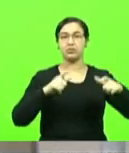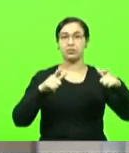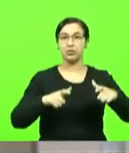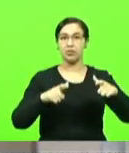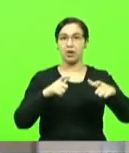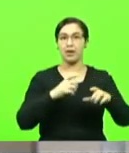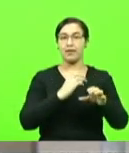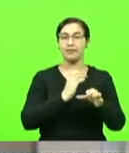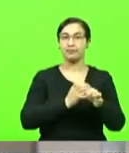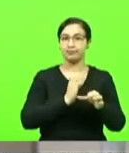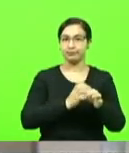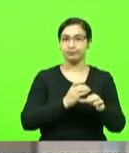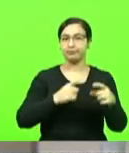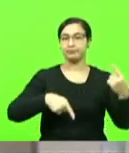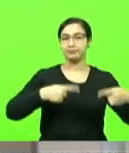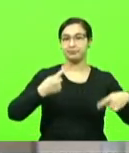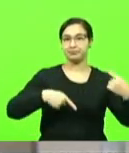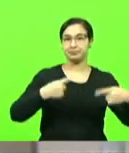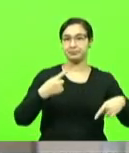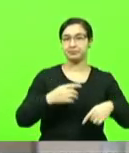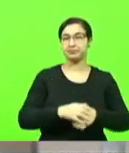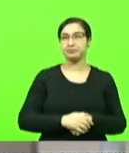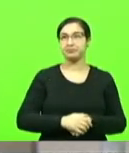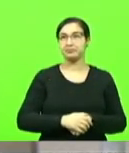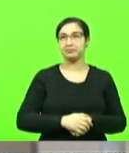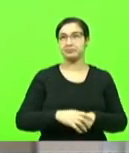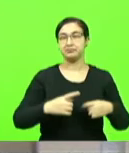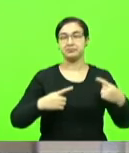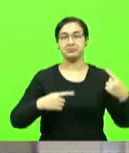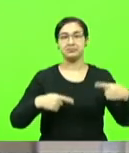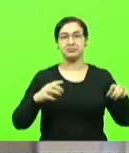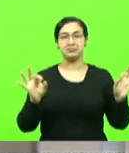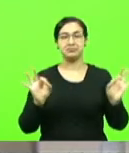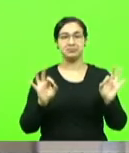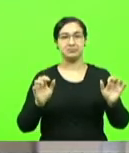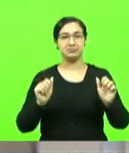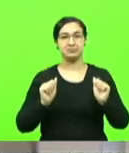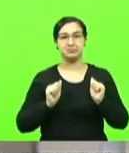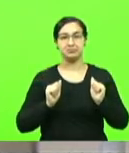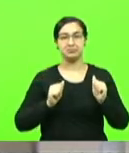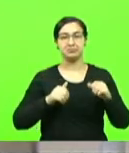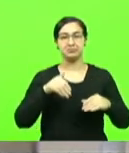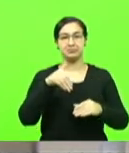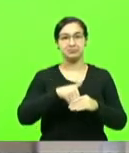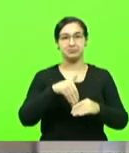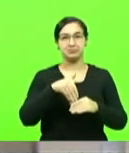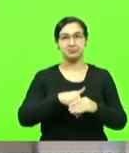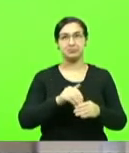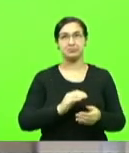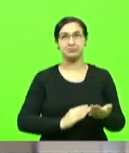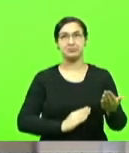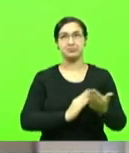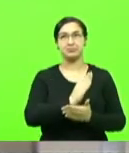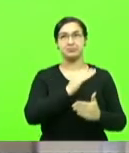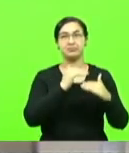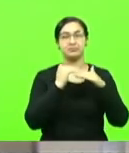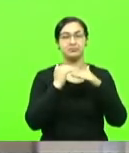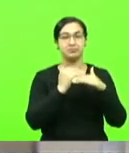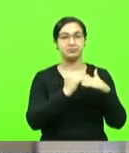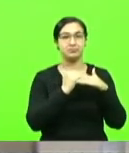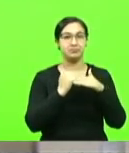Canoinhas, em discussão. Não havendo quem queira discutir, em votação. Deputados que aprovam, permaneçam como se encontram. Aprovado